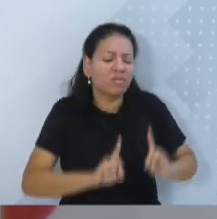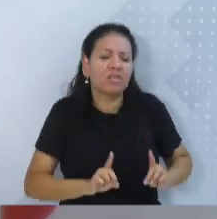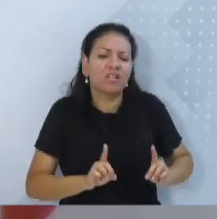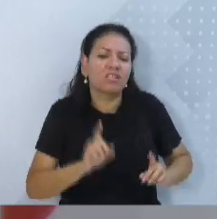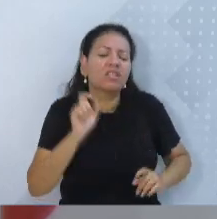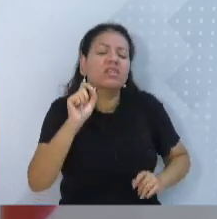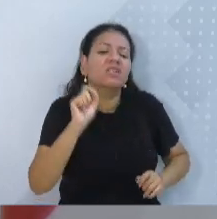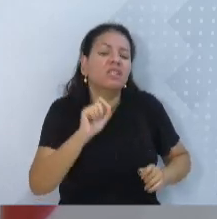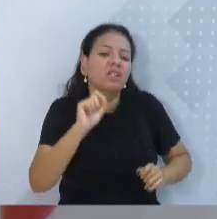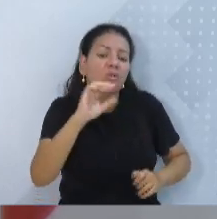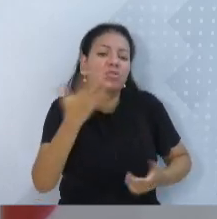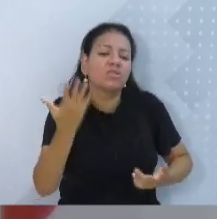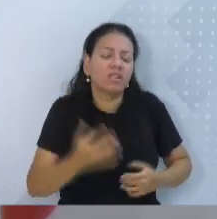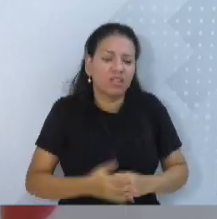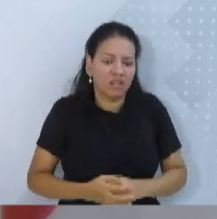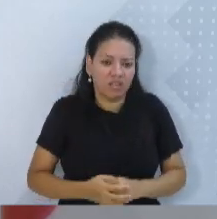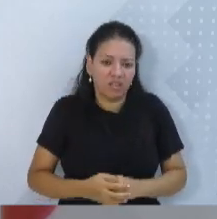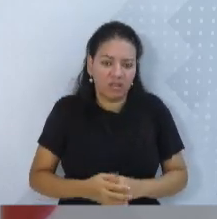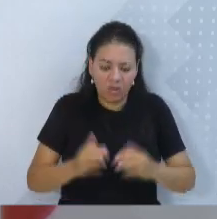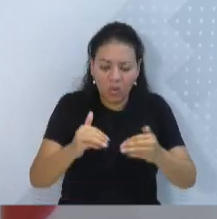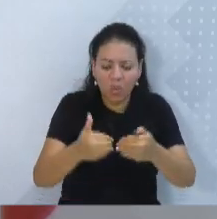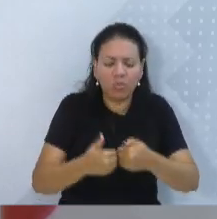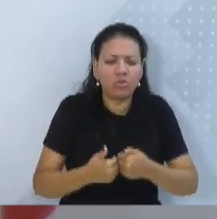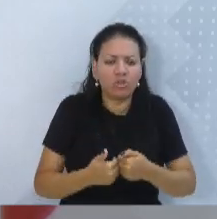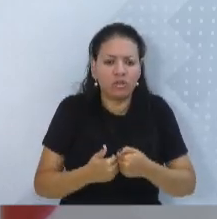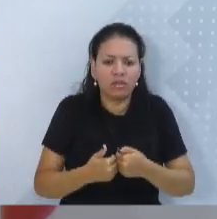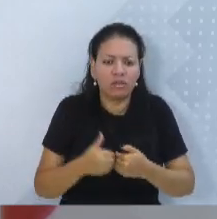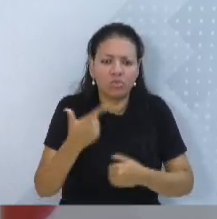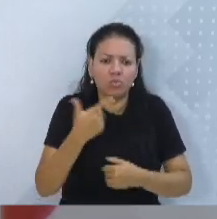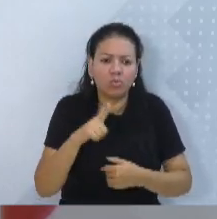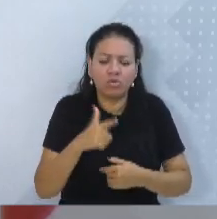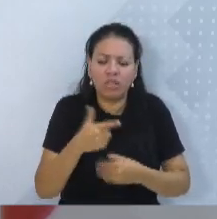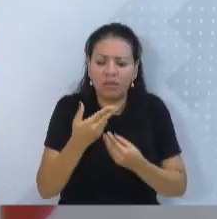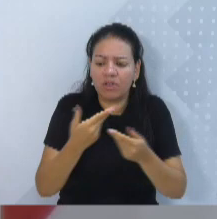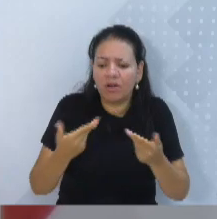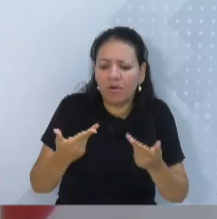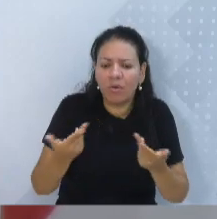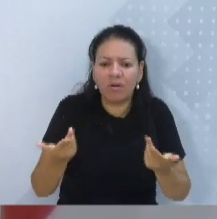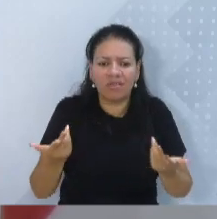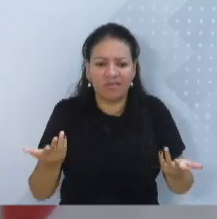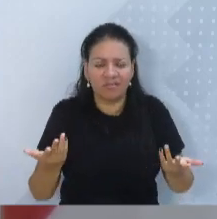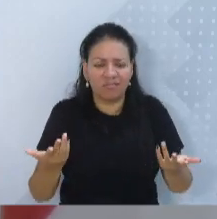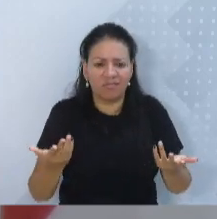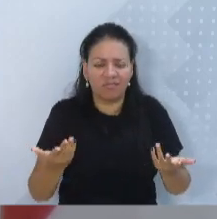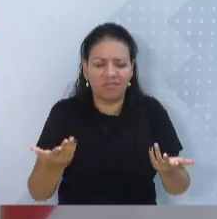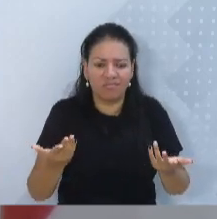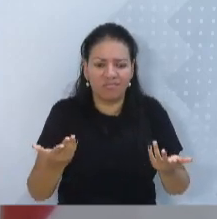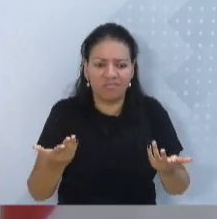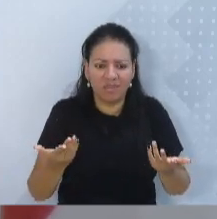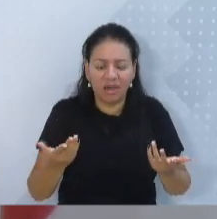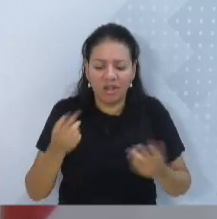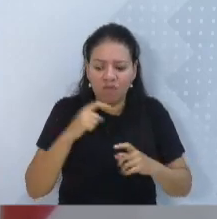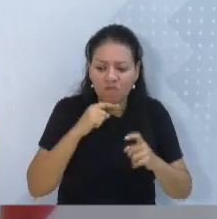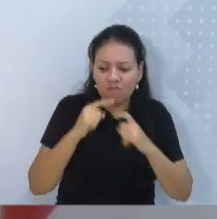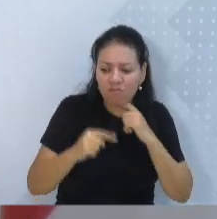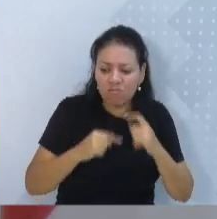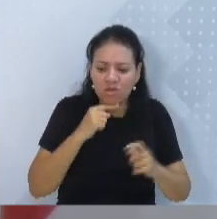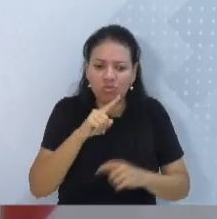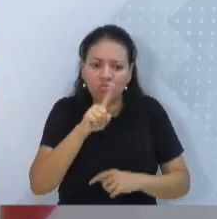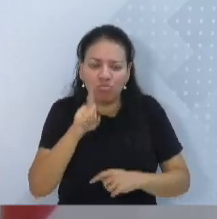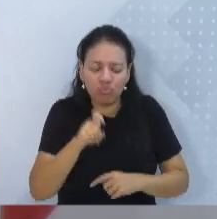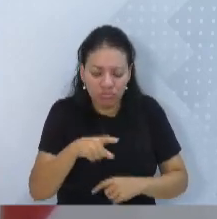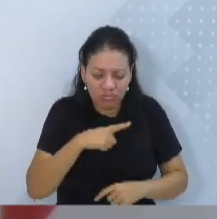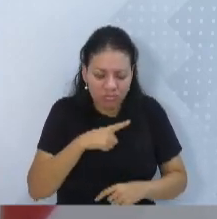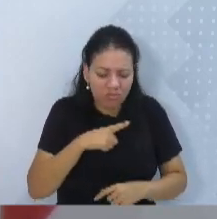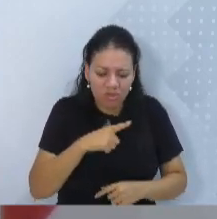o que faremos com os autistas que não tem tantas habilidades assim essa é uma dúvida que eu ainda tenho